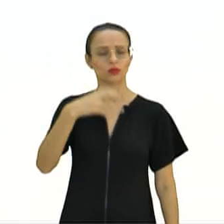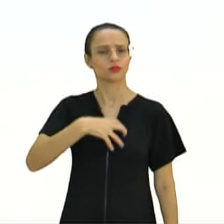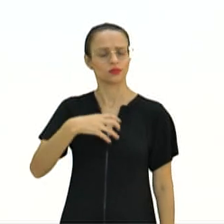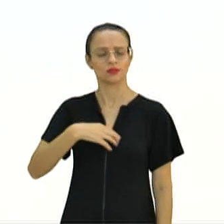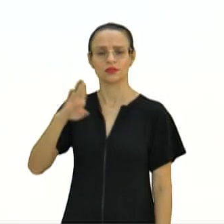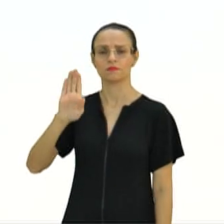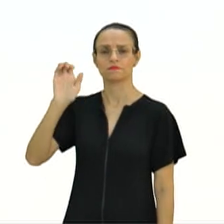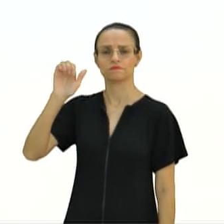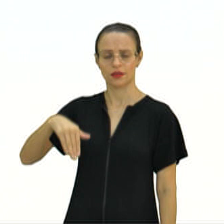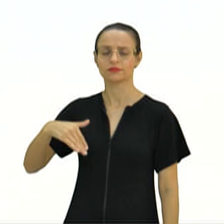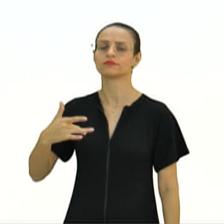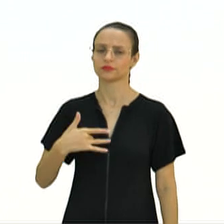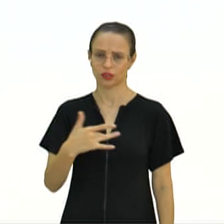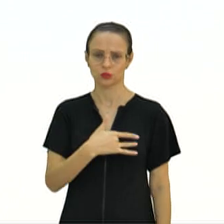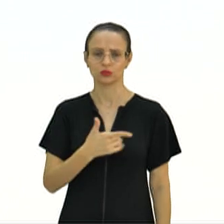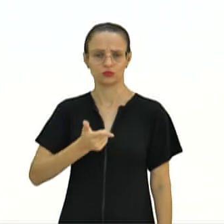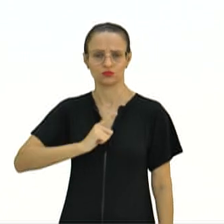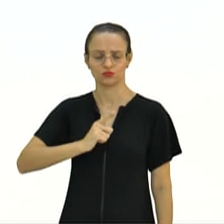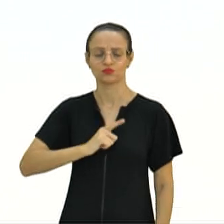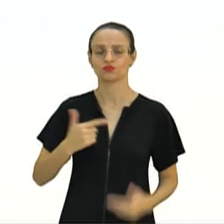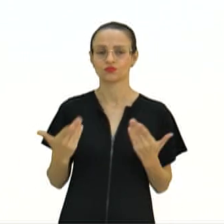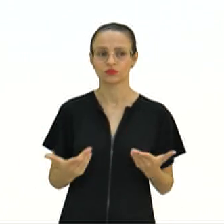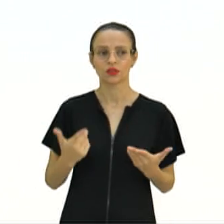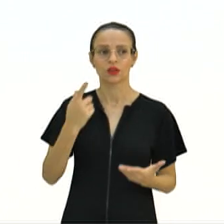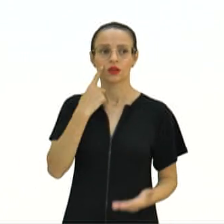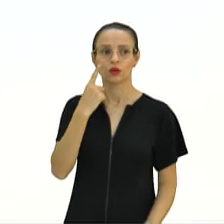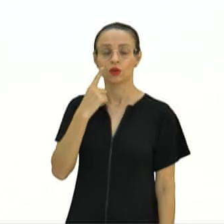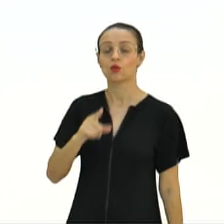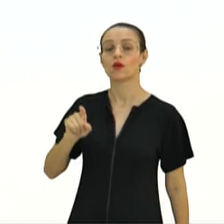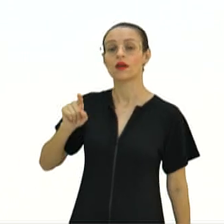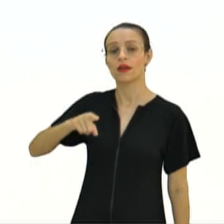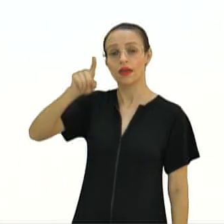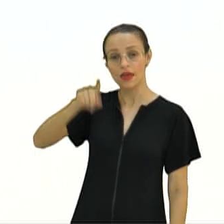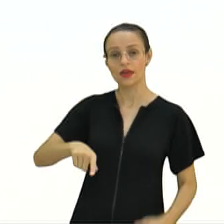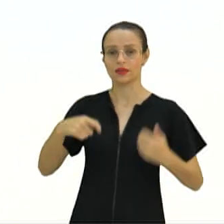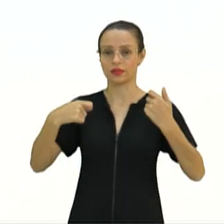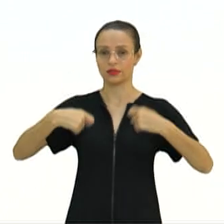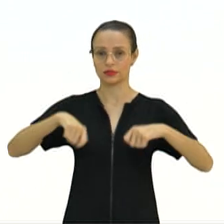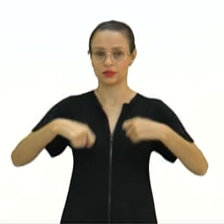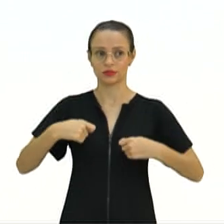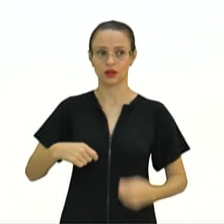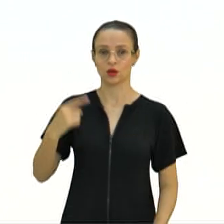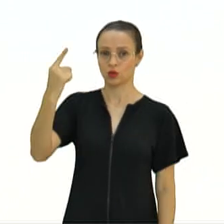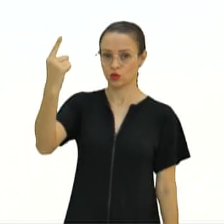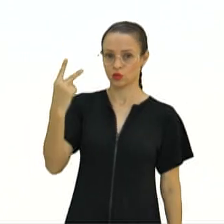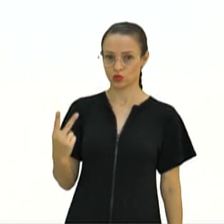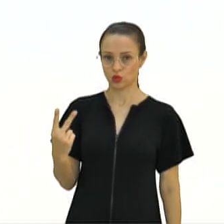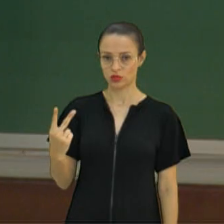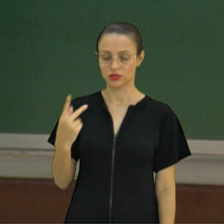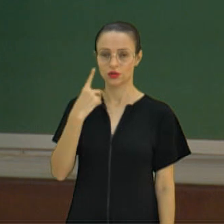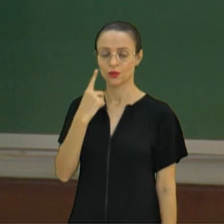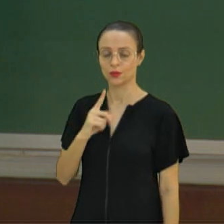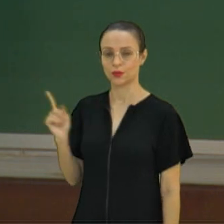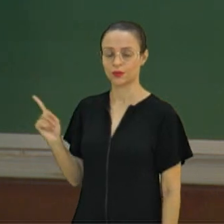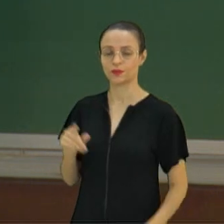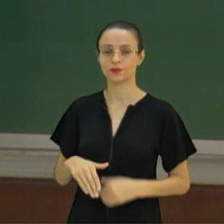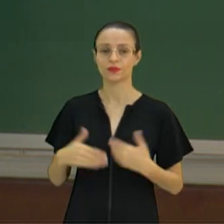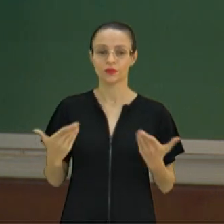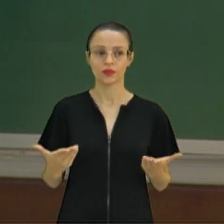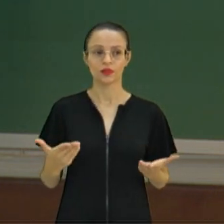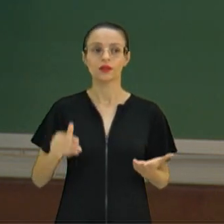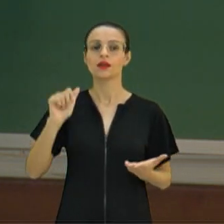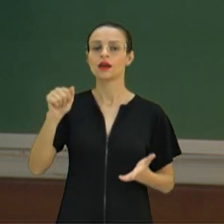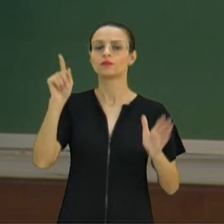com saúde. Nós temos aqui o destaque no é necessário, nos dois enunciados. Letra A